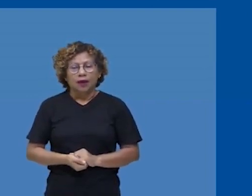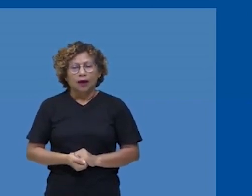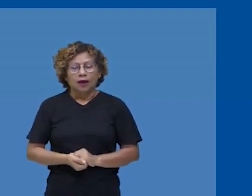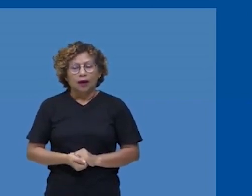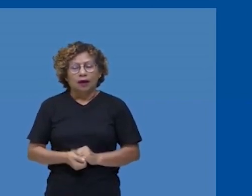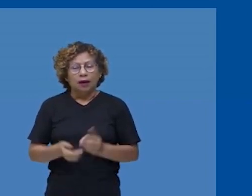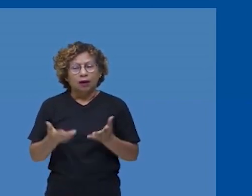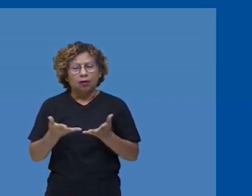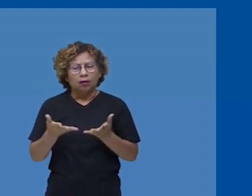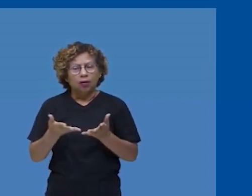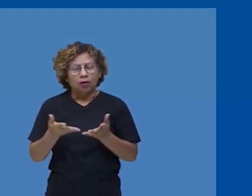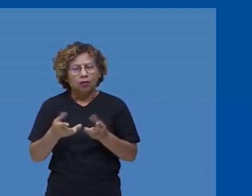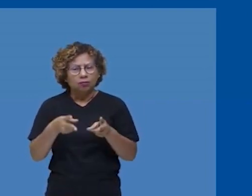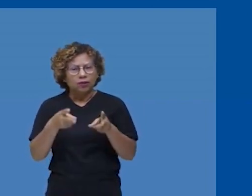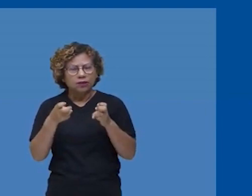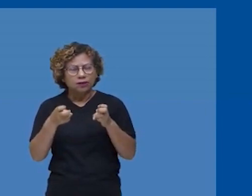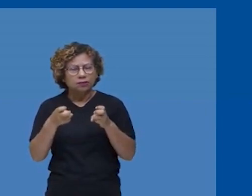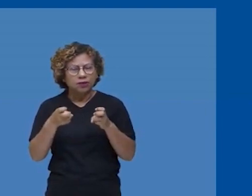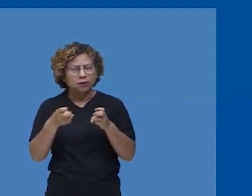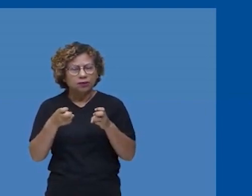Isso quer dizer que o 4